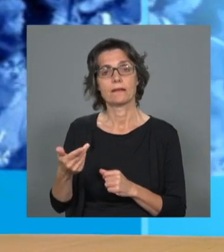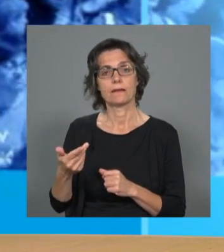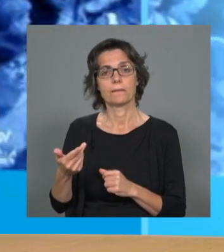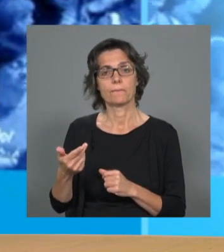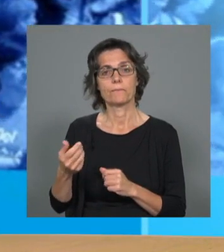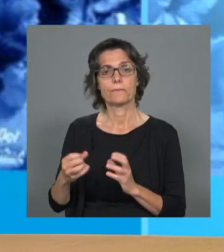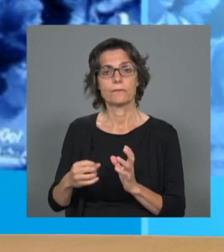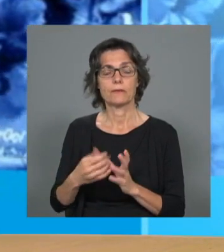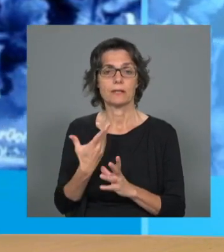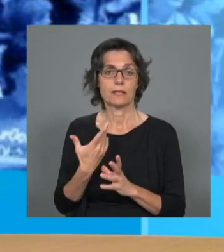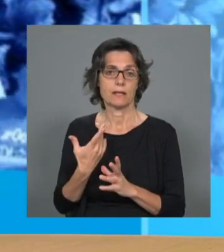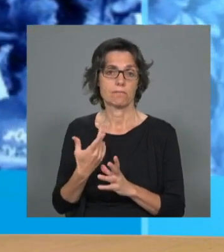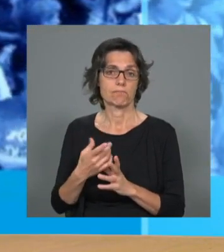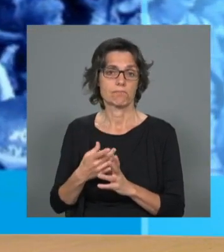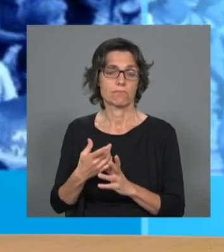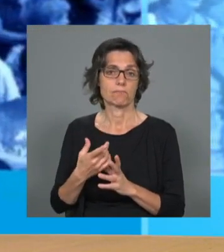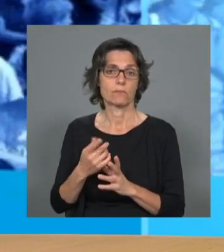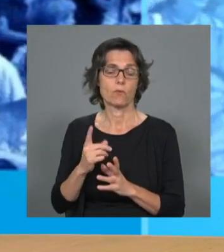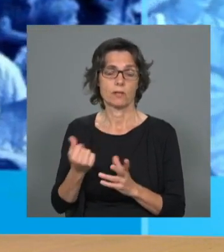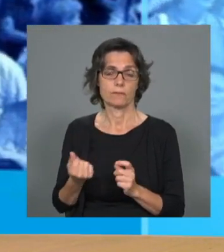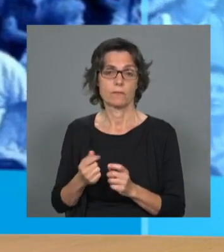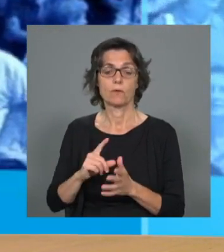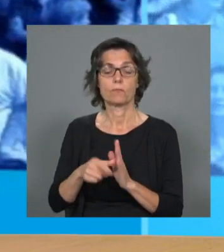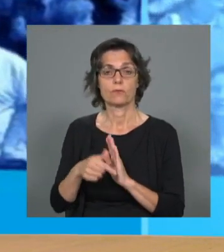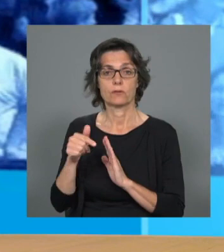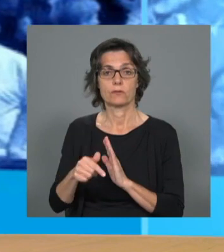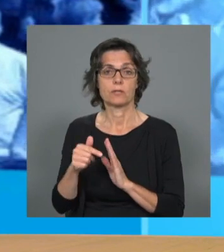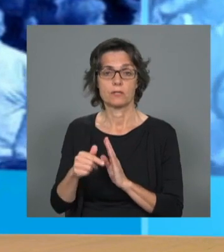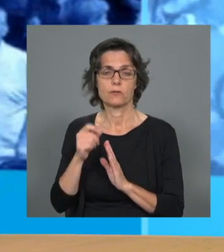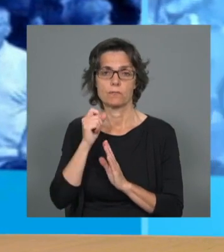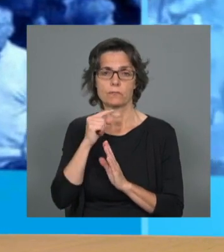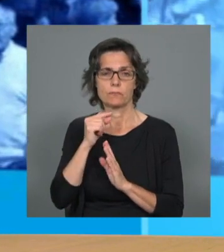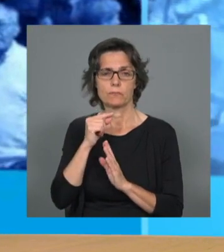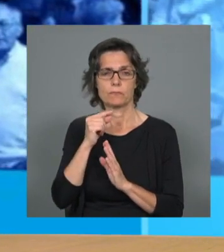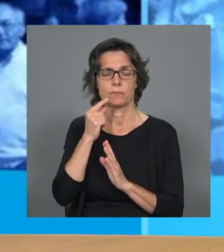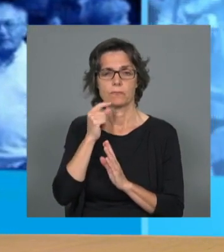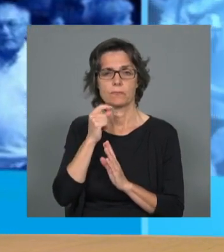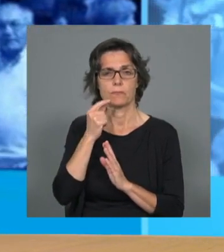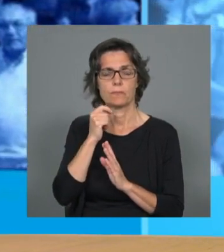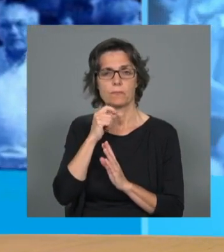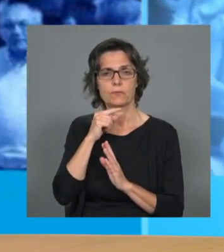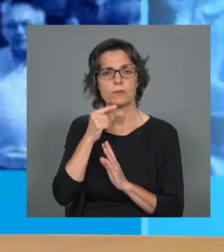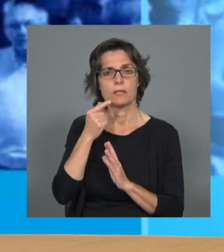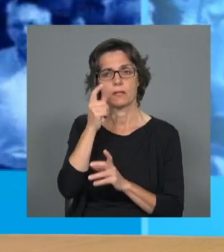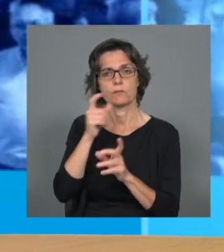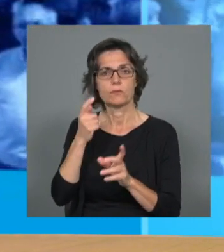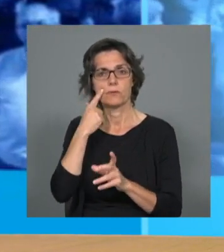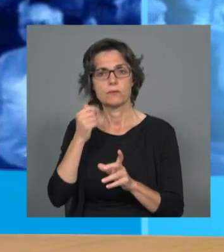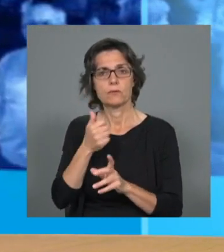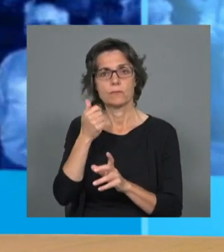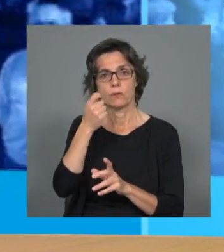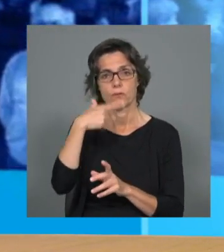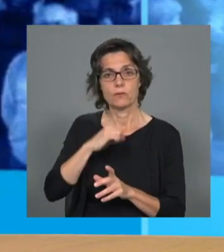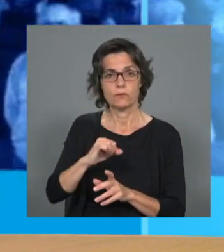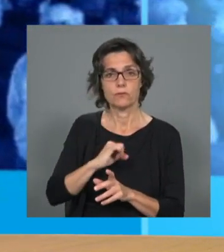um projeto que ficasse como um arquivo, que as pessoas pudessem conhecer um bocadinho melhor a história e porque